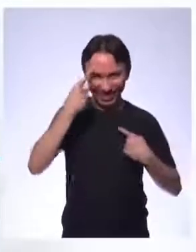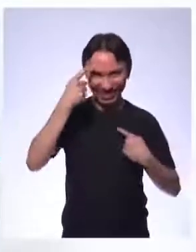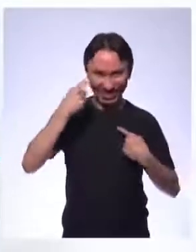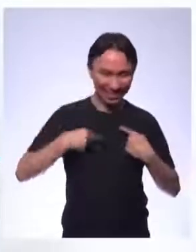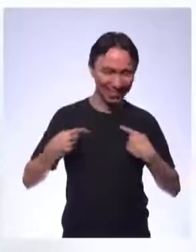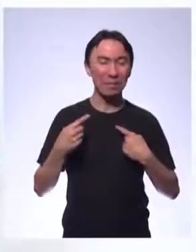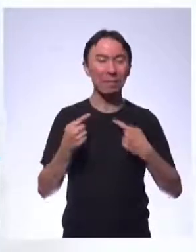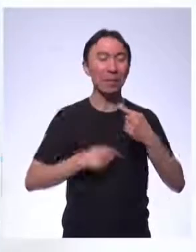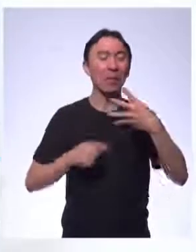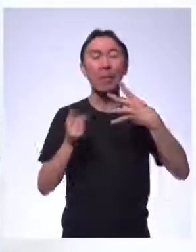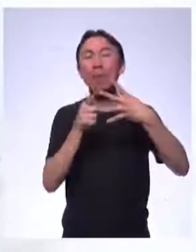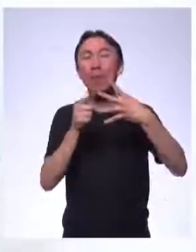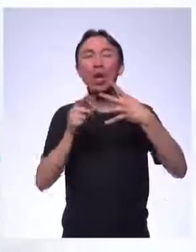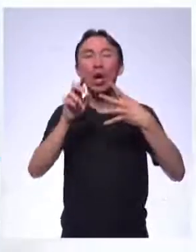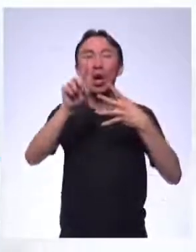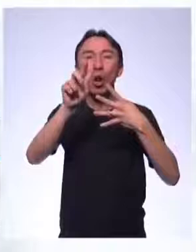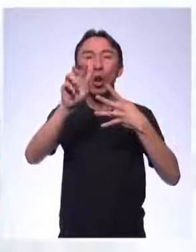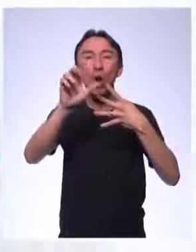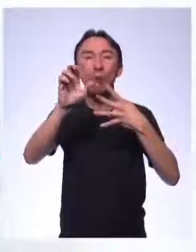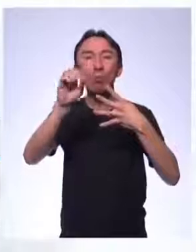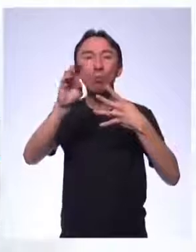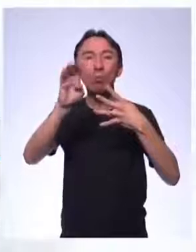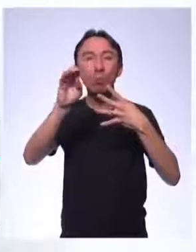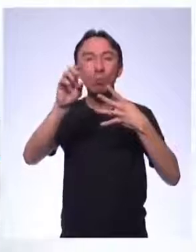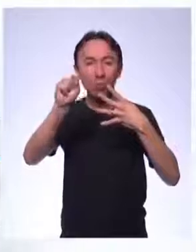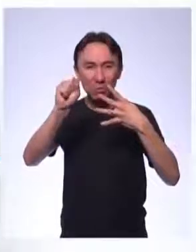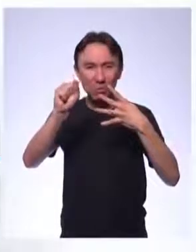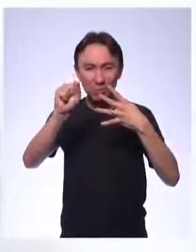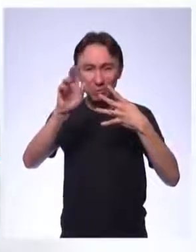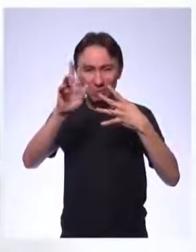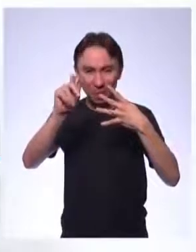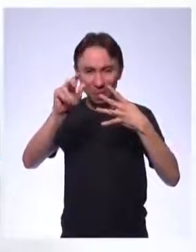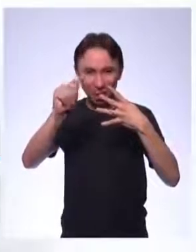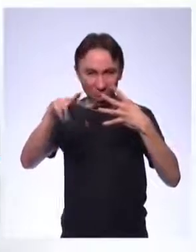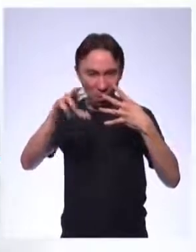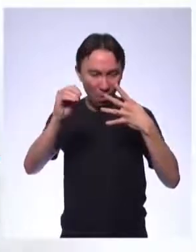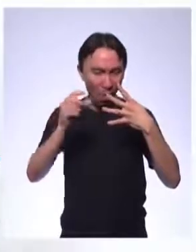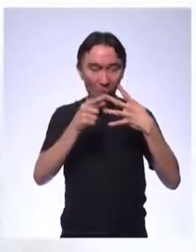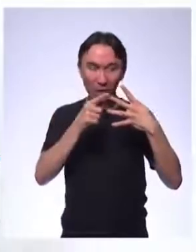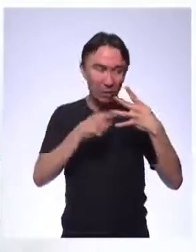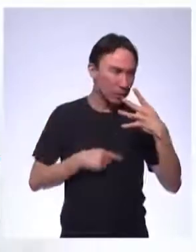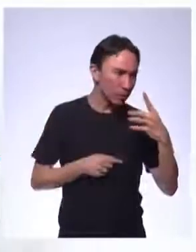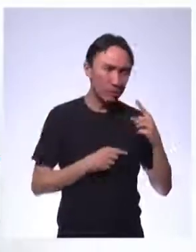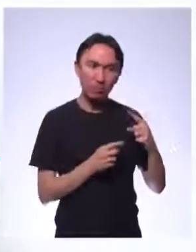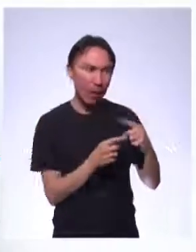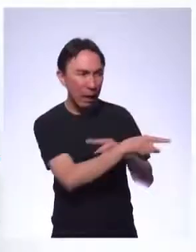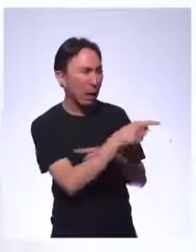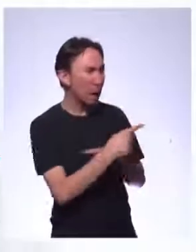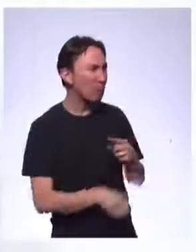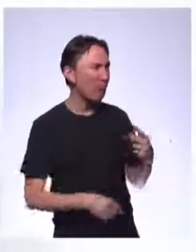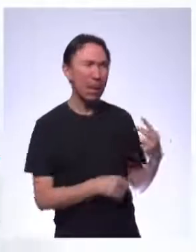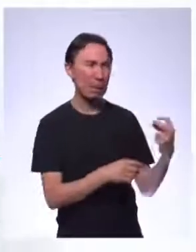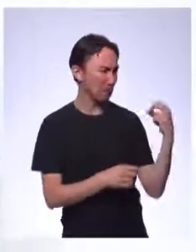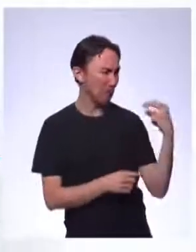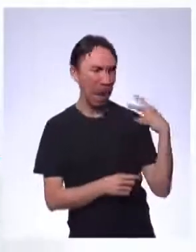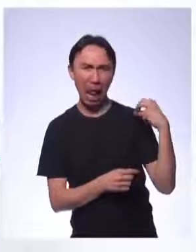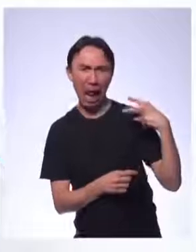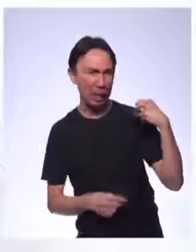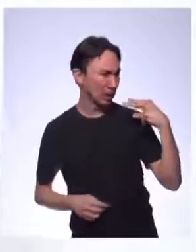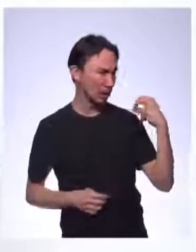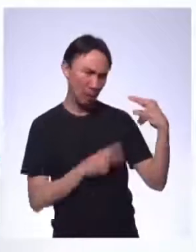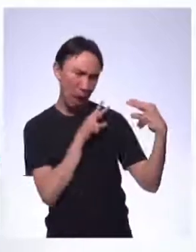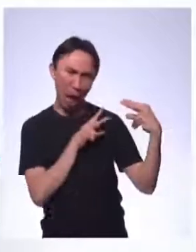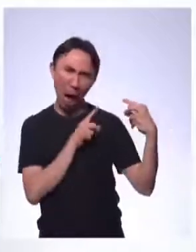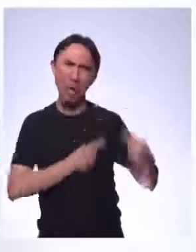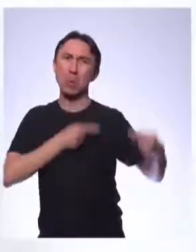reconheçam esse corpo estranho como inimigo e produzam anticorpo, produzam